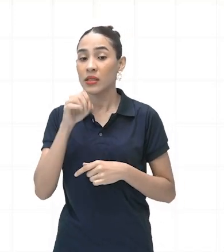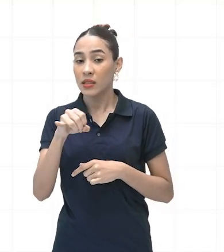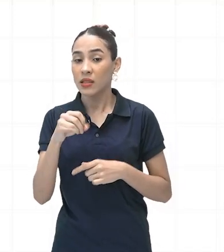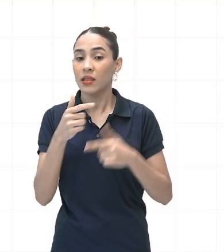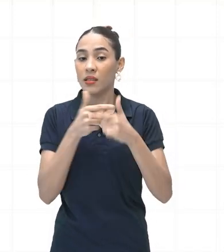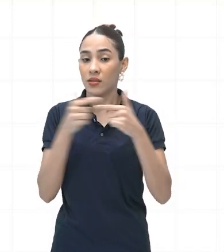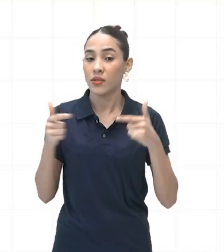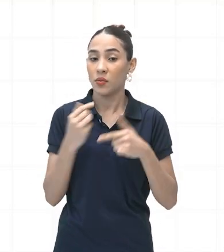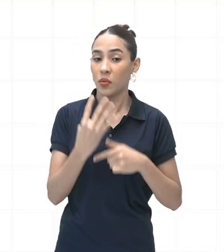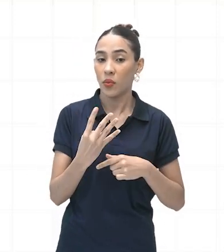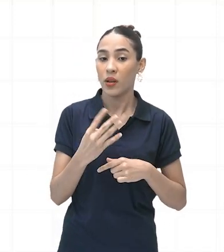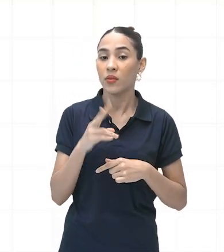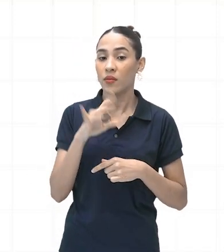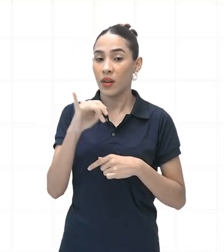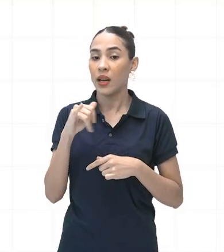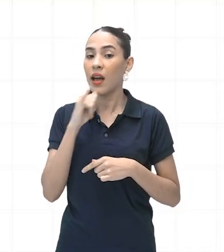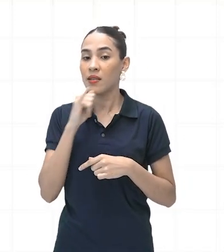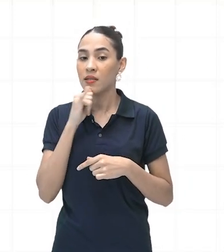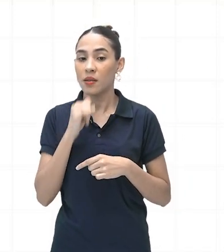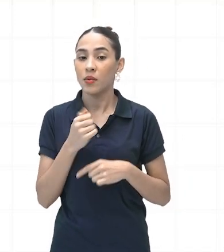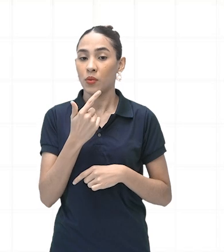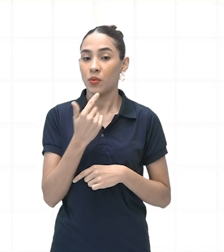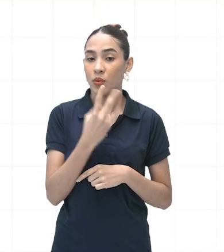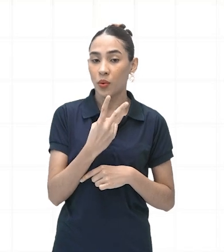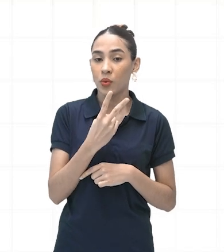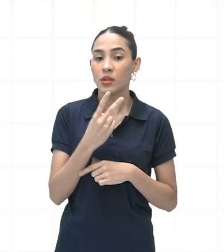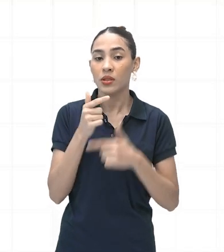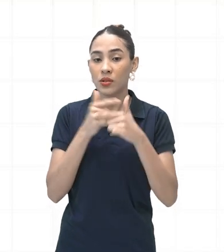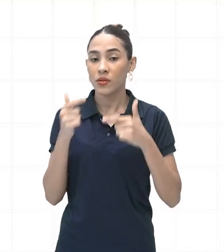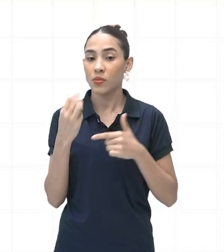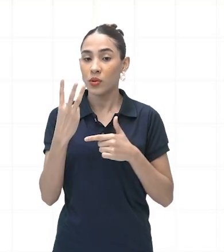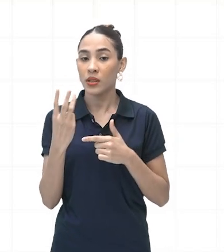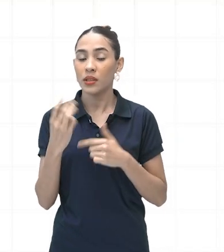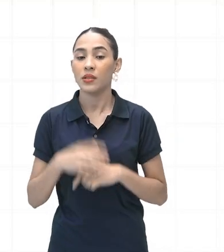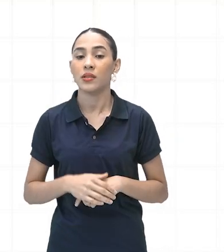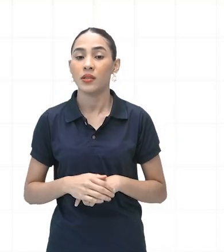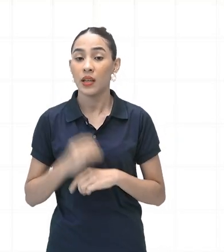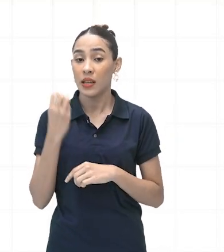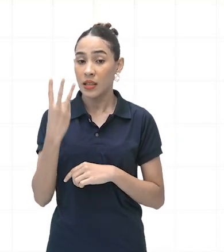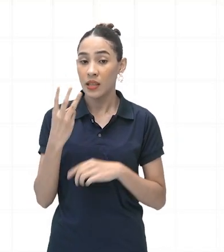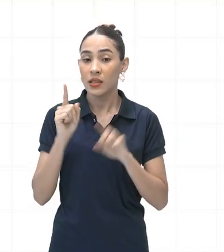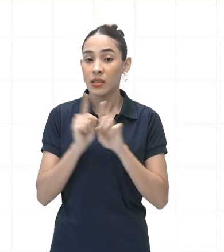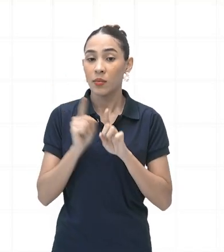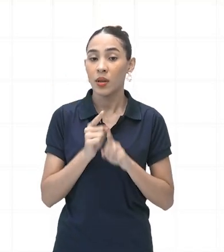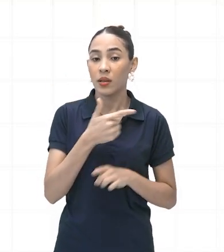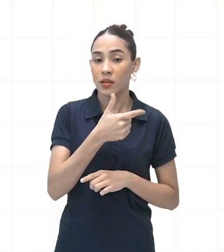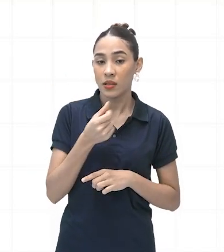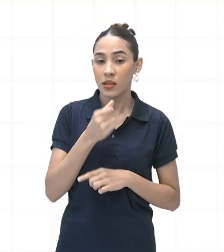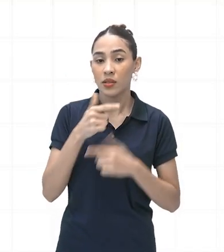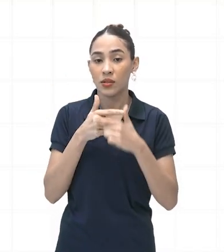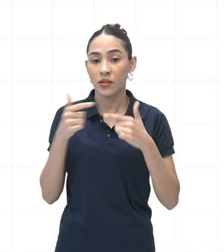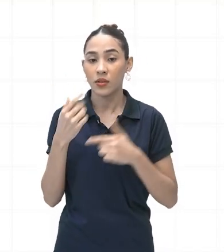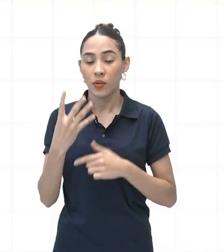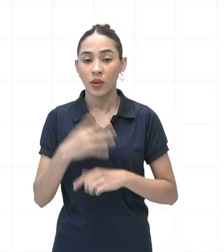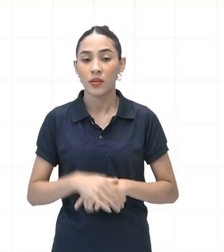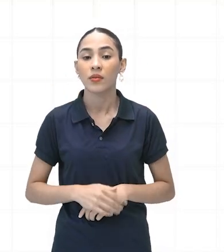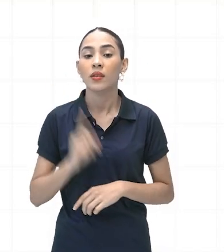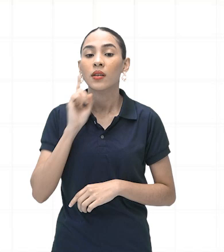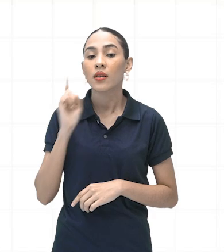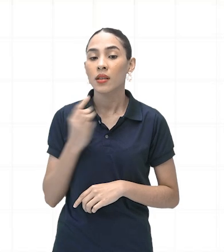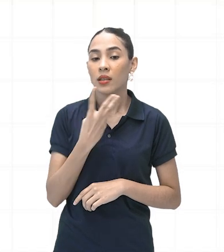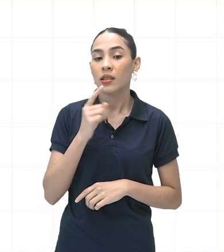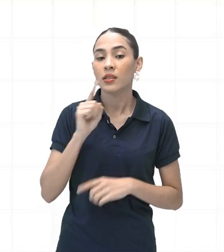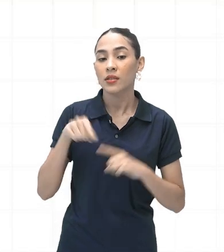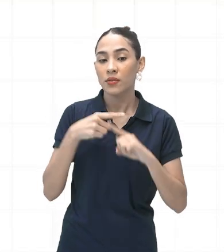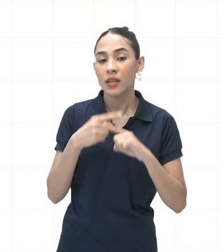4, aqui vai ficar 3 e aqui vai ficar 4. E agora é só multiplicar cruzado. 3 vezes x